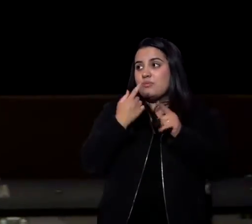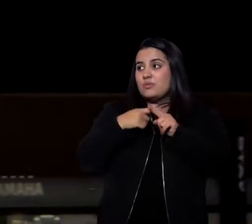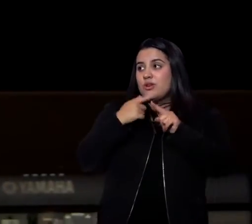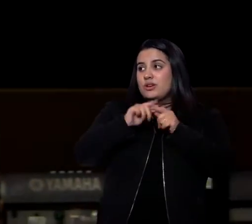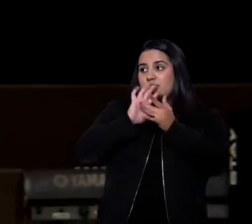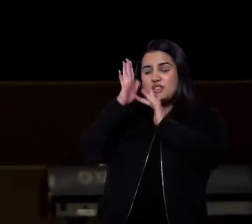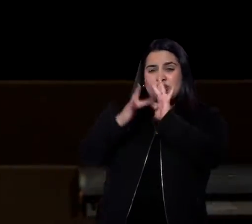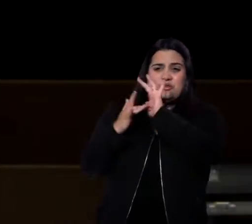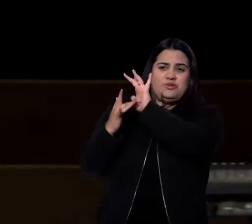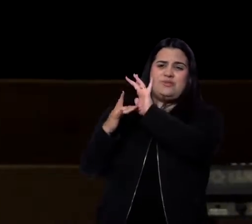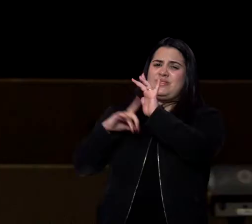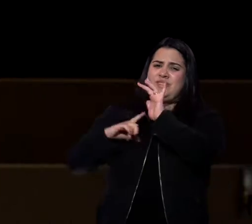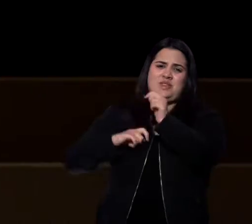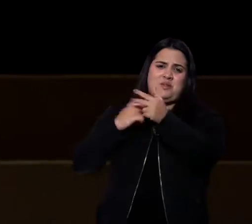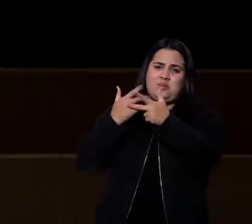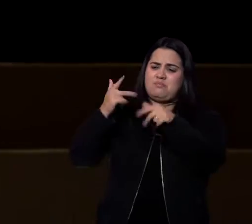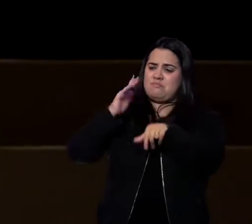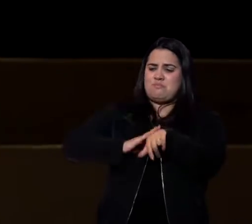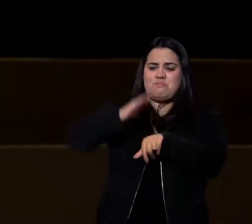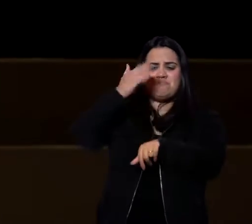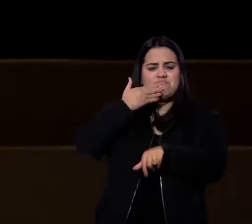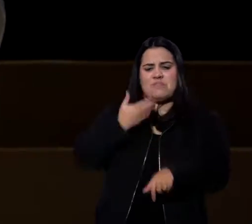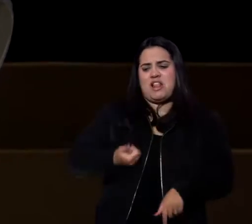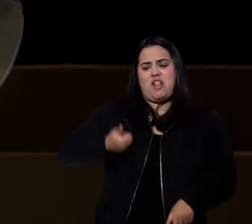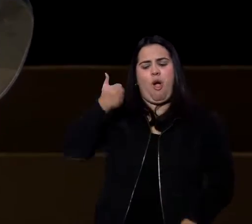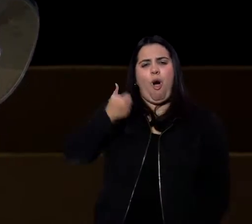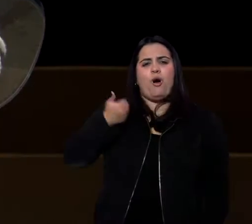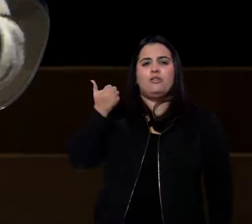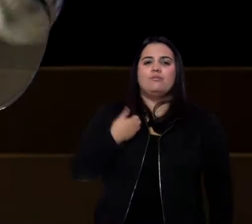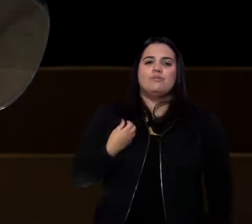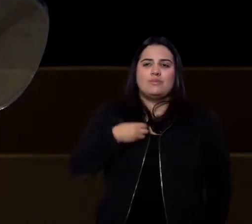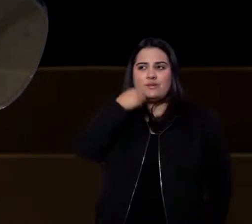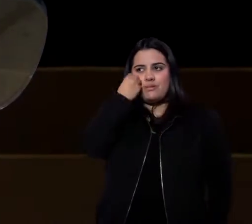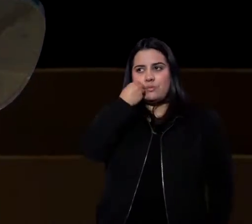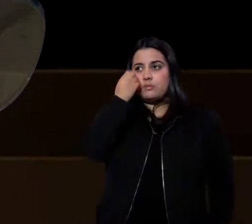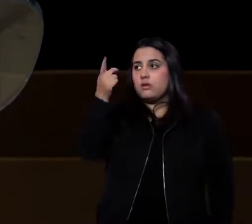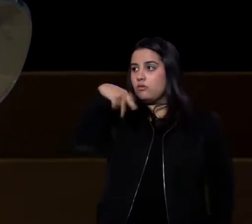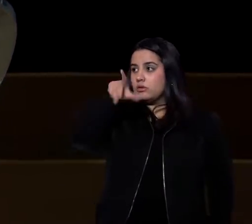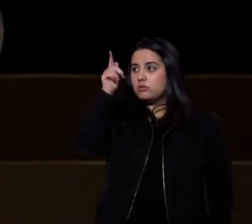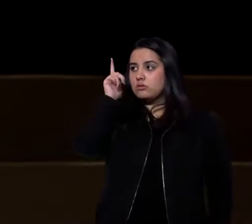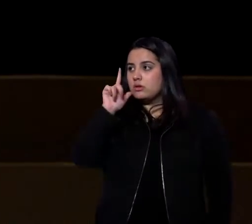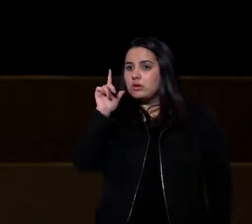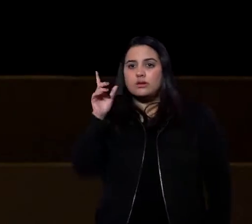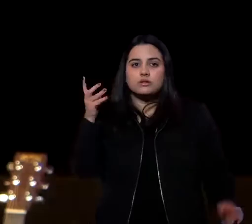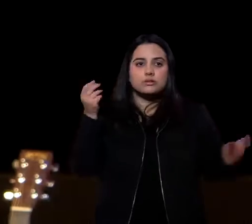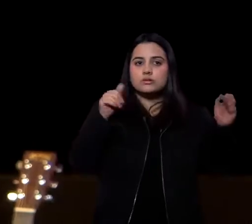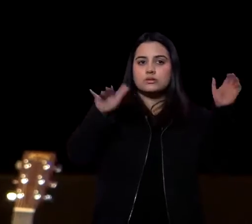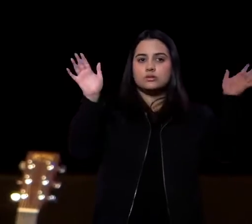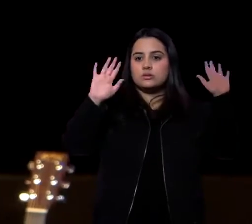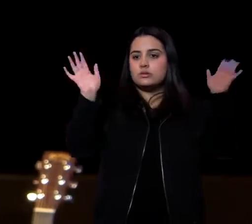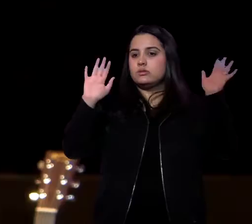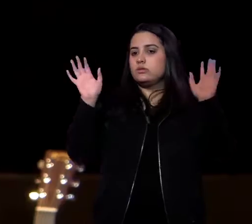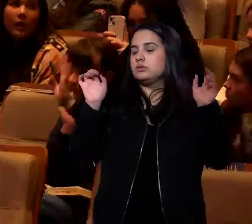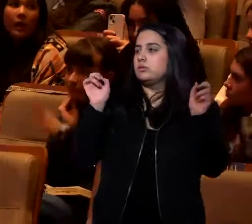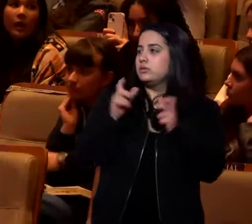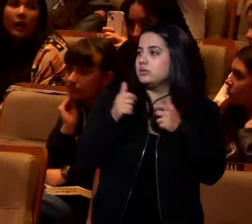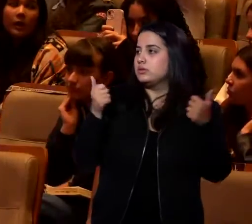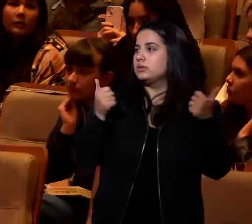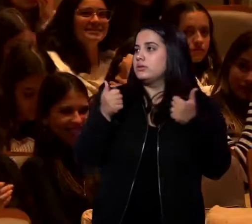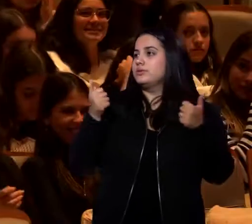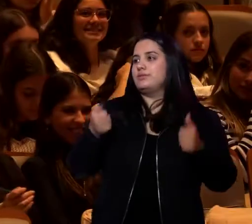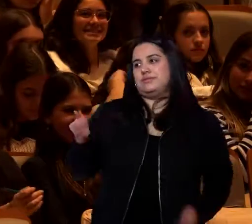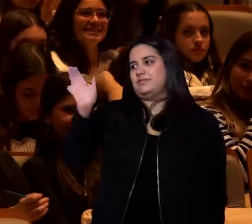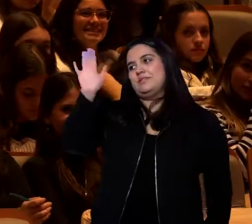gente viver. A segunda coisa que eu quero... Vocês estão vivos aí? Dá um aceno, sei lá. Dá um aceno, é